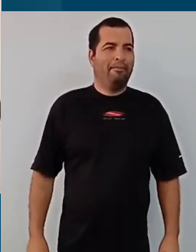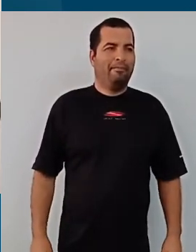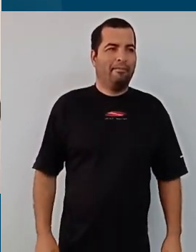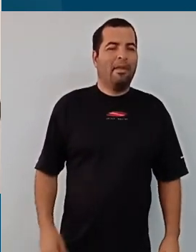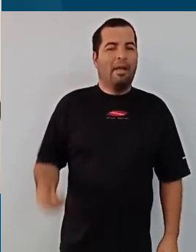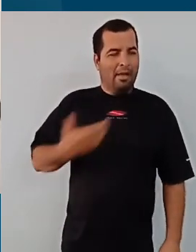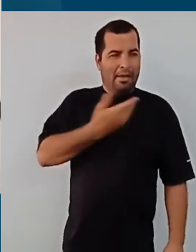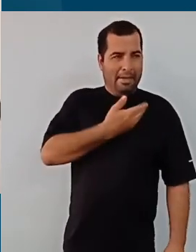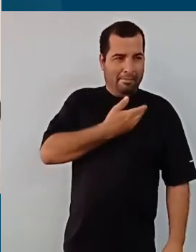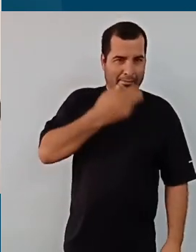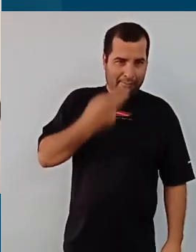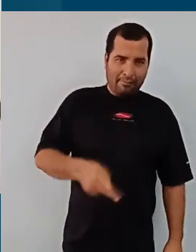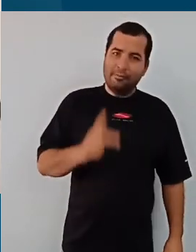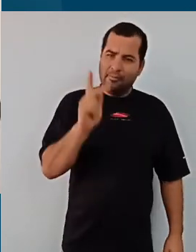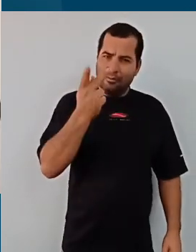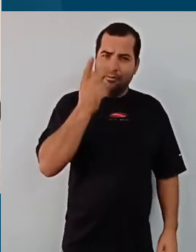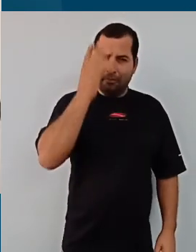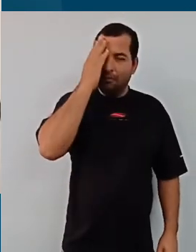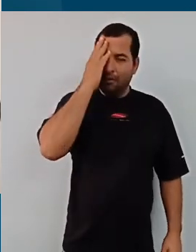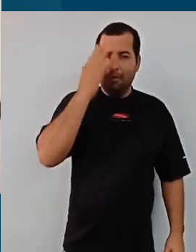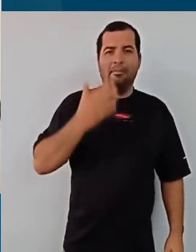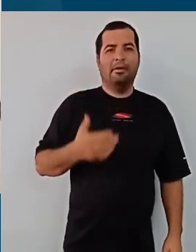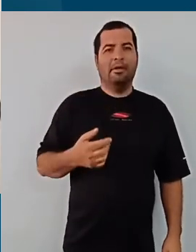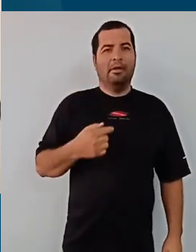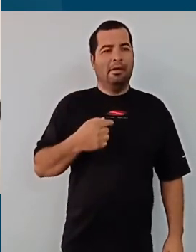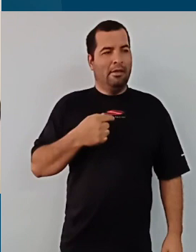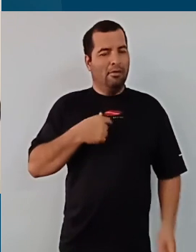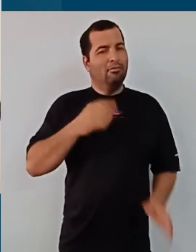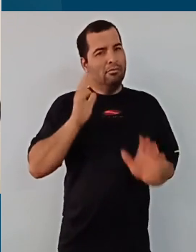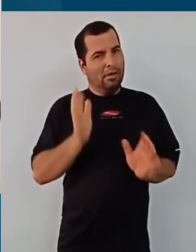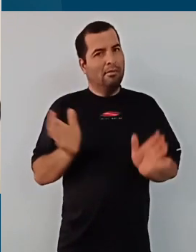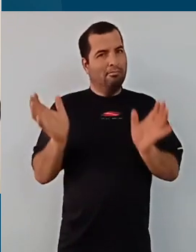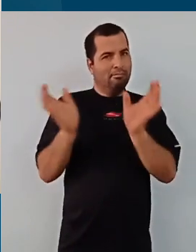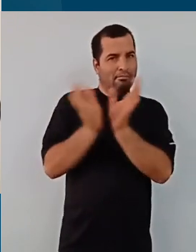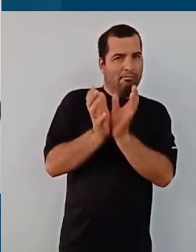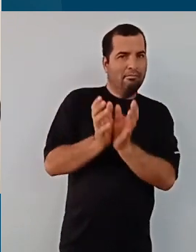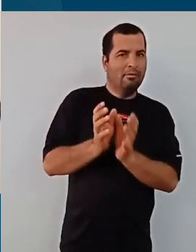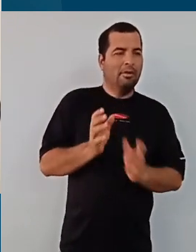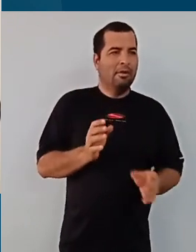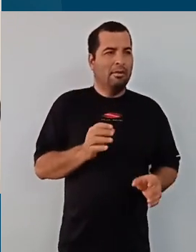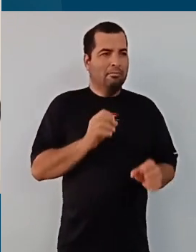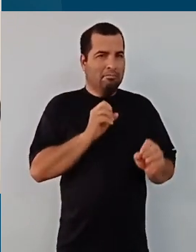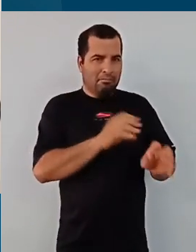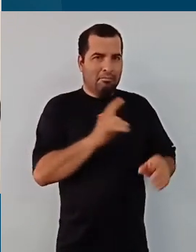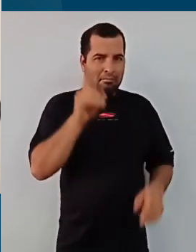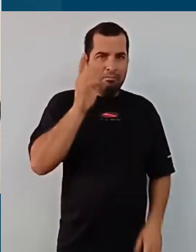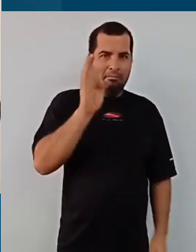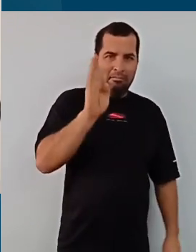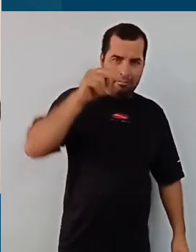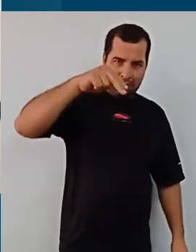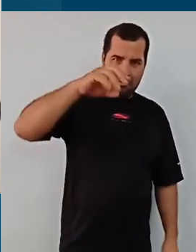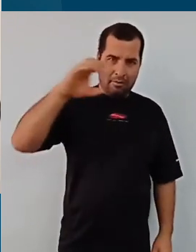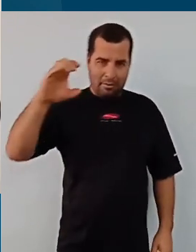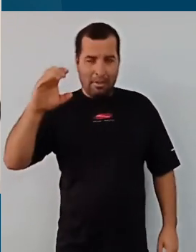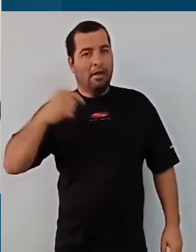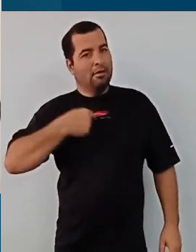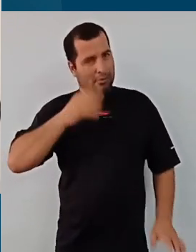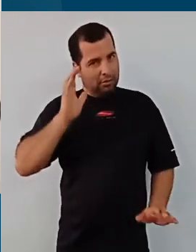Os colegas aqui de Hortolândia sabem que eu tive uma participação muito grande na elaboração da Base Nacional Comum